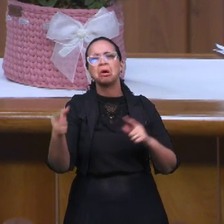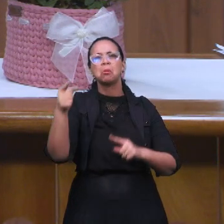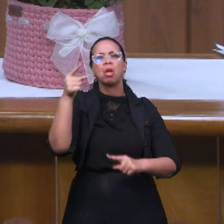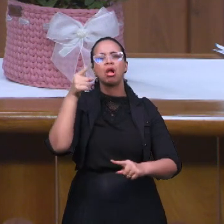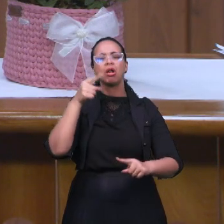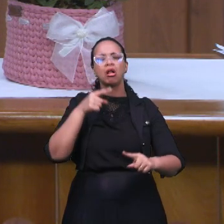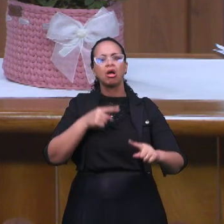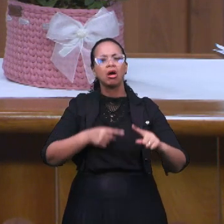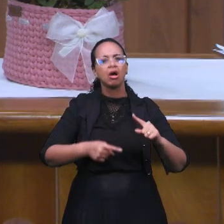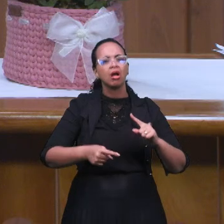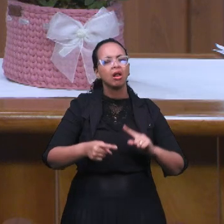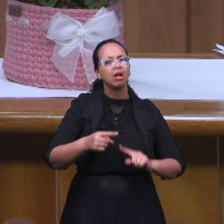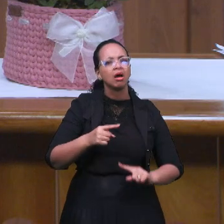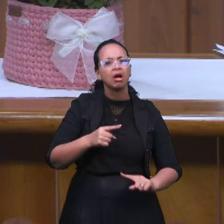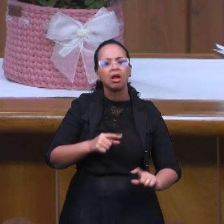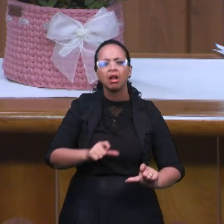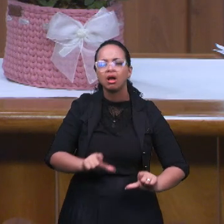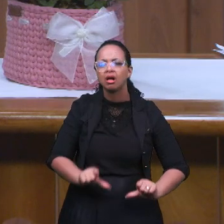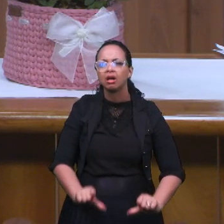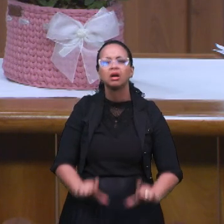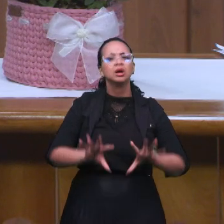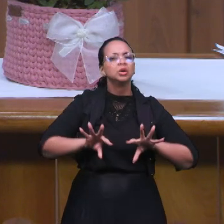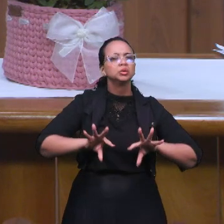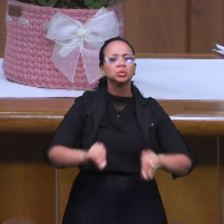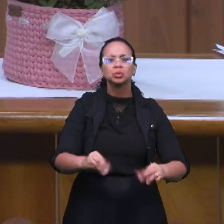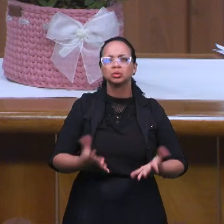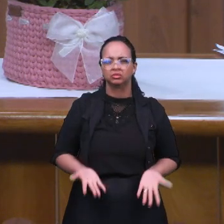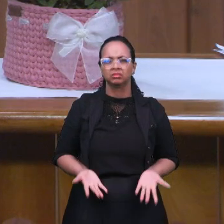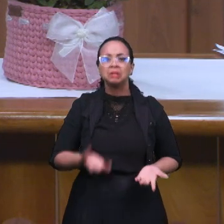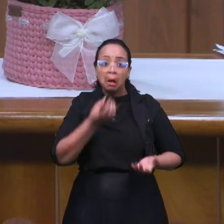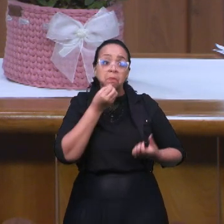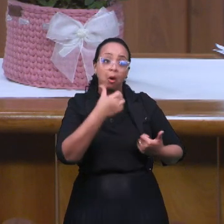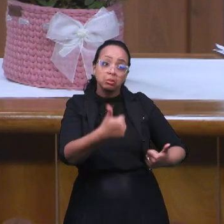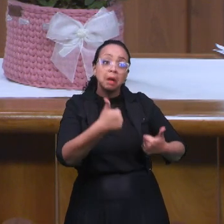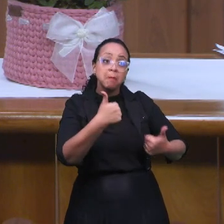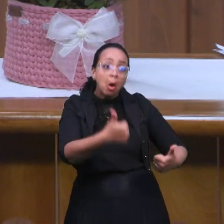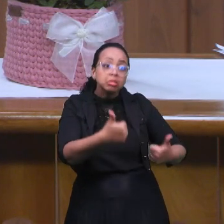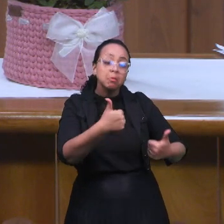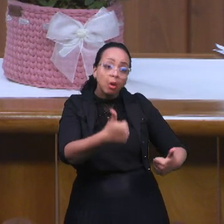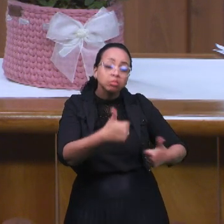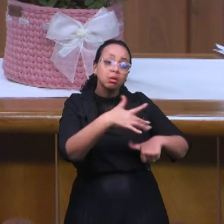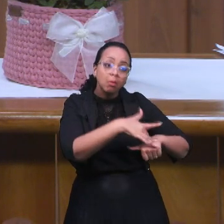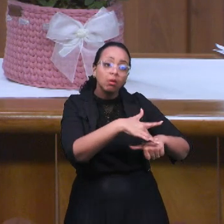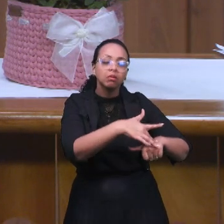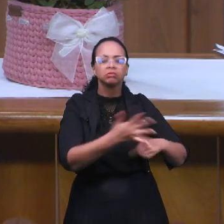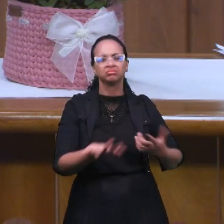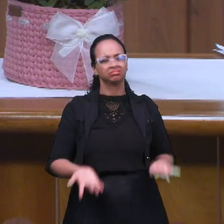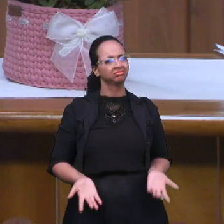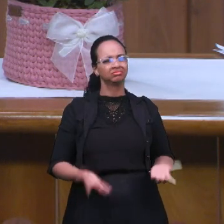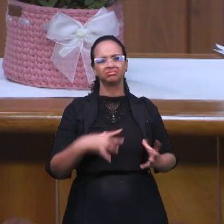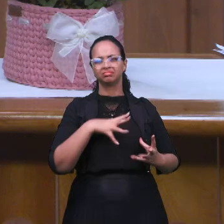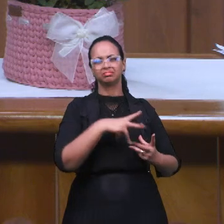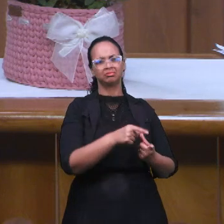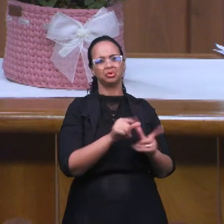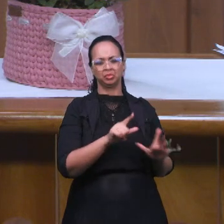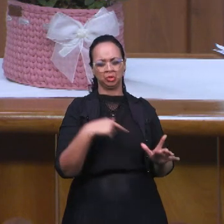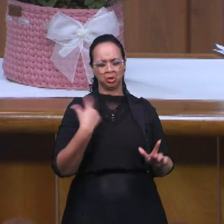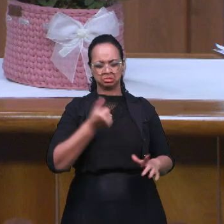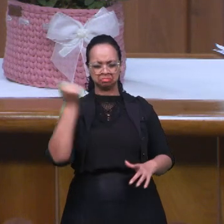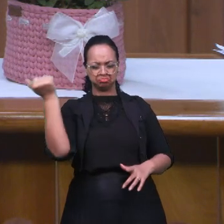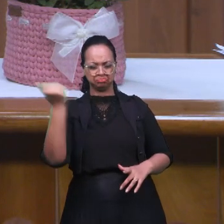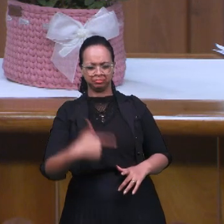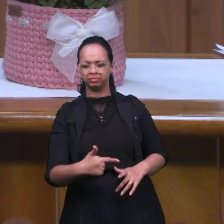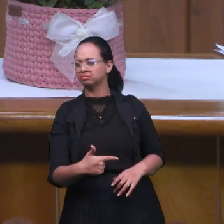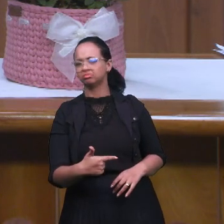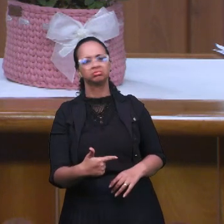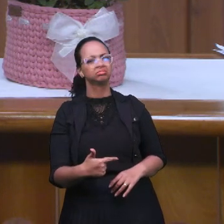Tudo o contrário. Tudo que não presta é o que é bom. Mas esse é o mundo que aí está. Nós não somos melhores do que eles que estão aí,